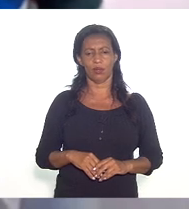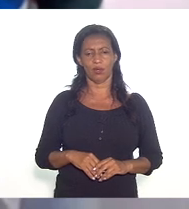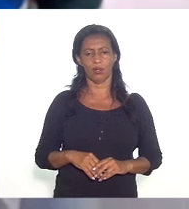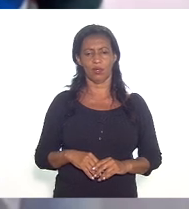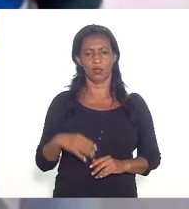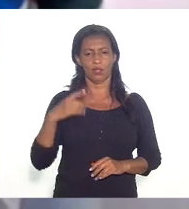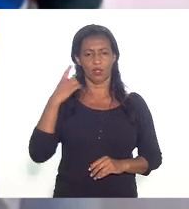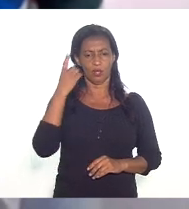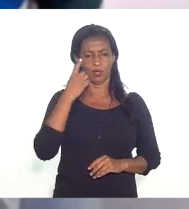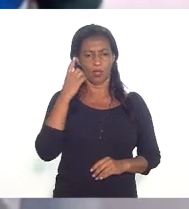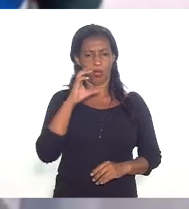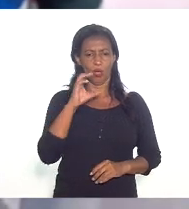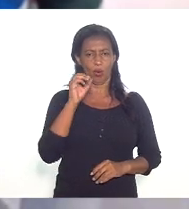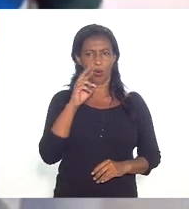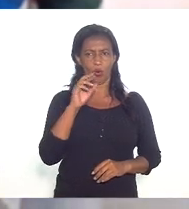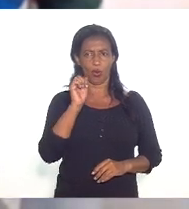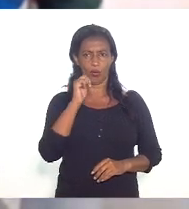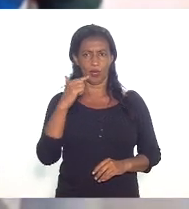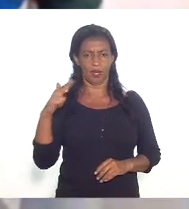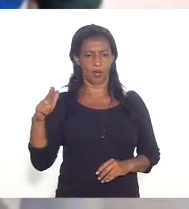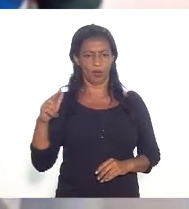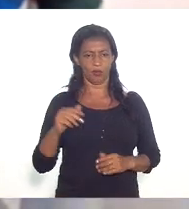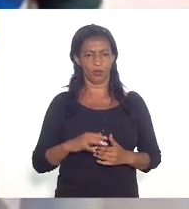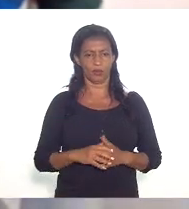Deputado Coronel Salema.